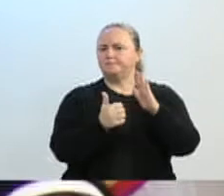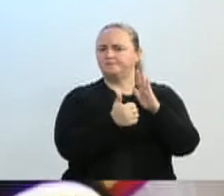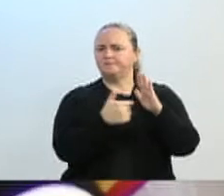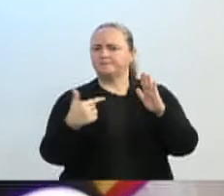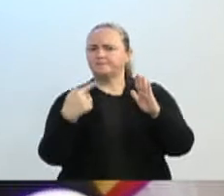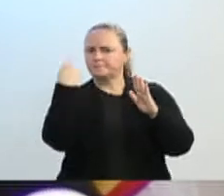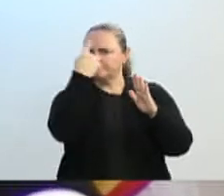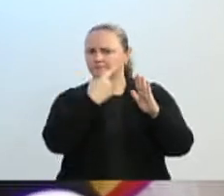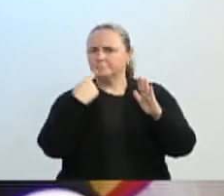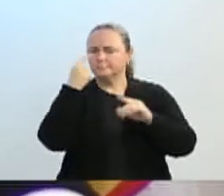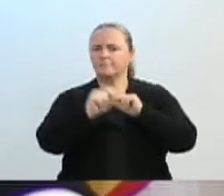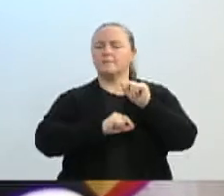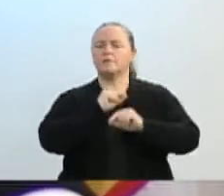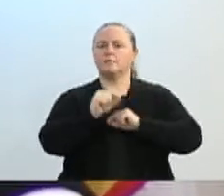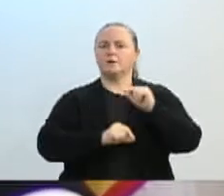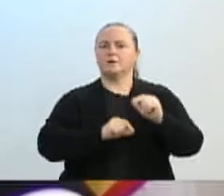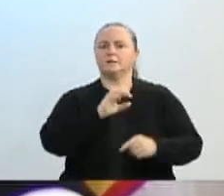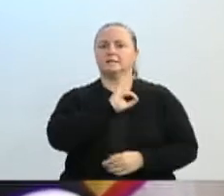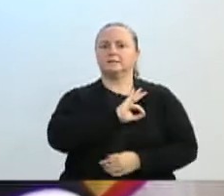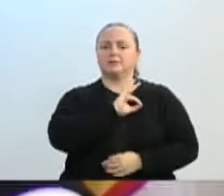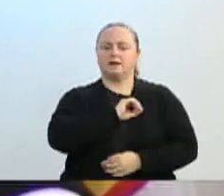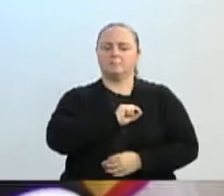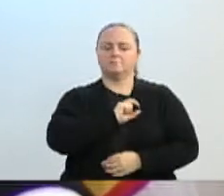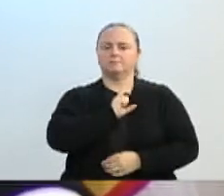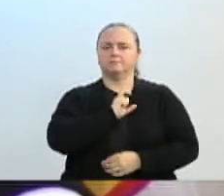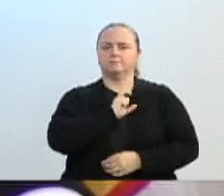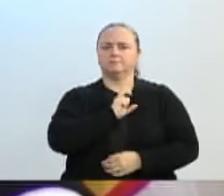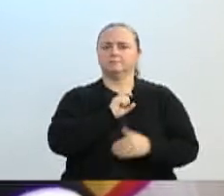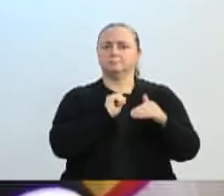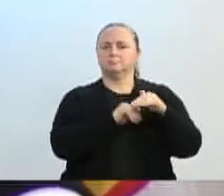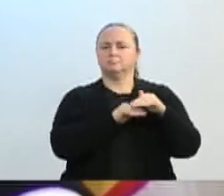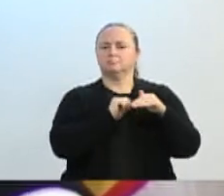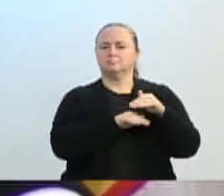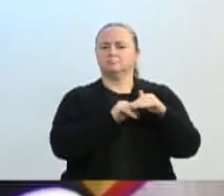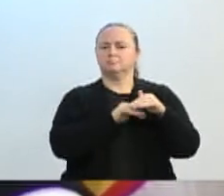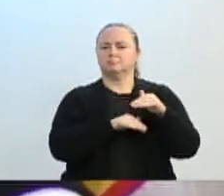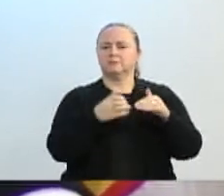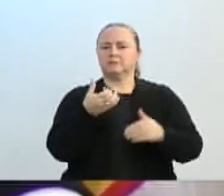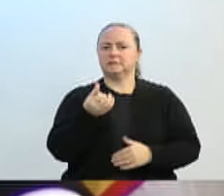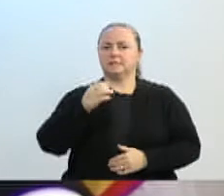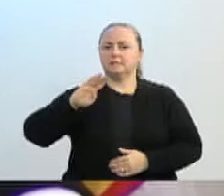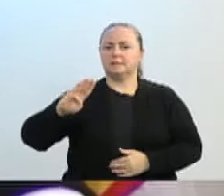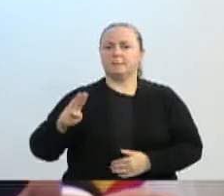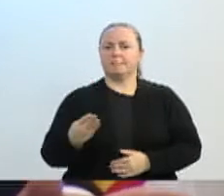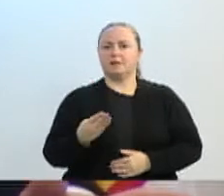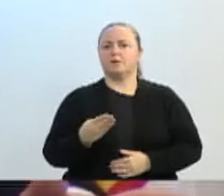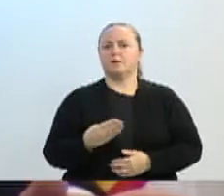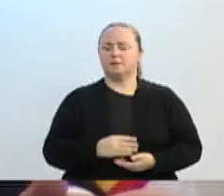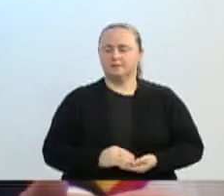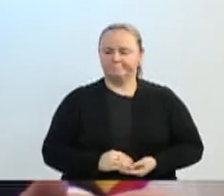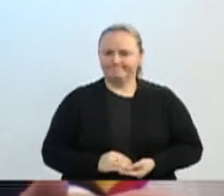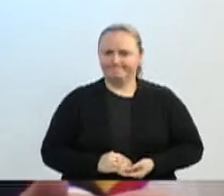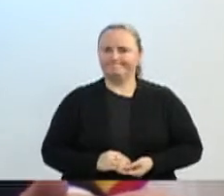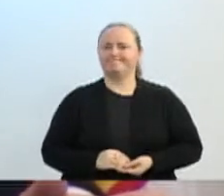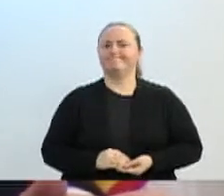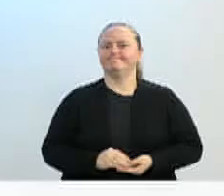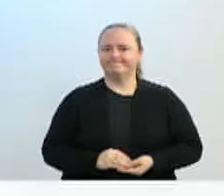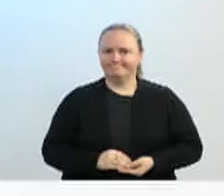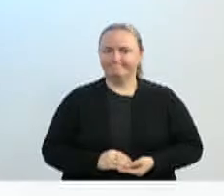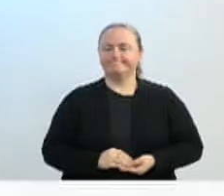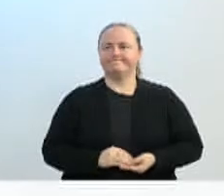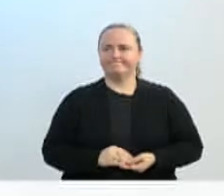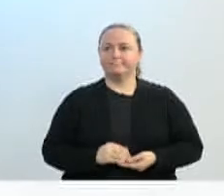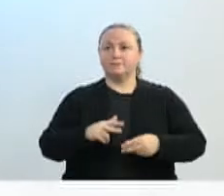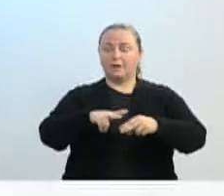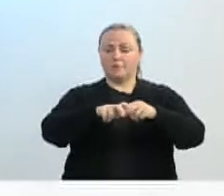o aumento do fundo eleitoral para quase 6 bilhões de reais. Mais uma vez, o Congresso Nacional nos prova